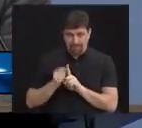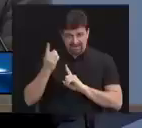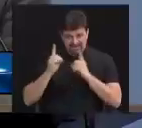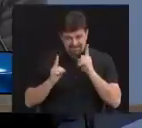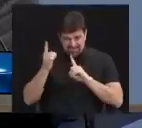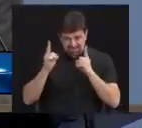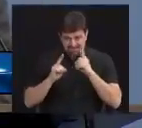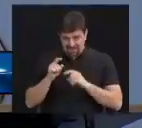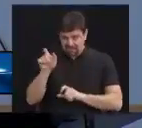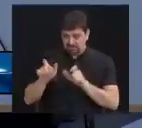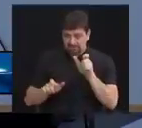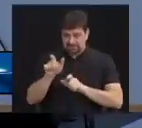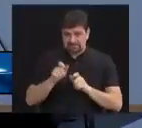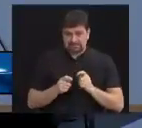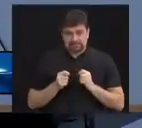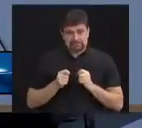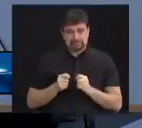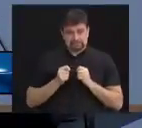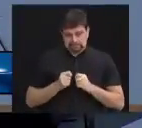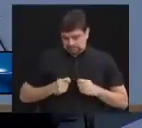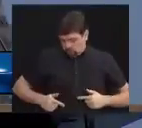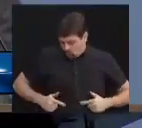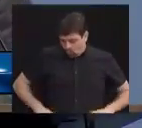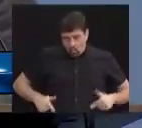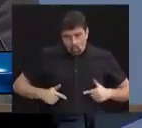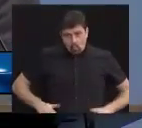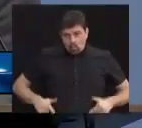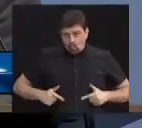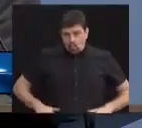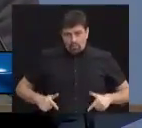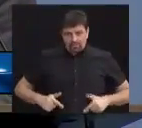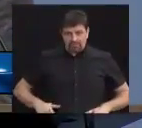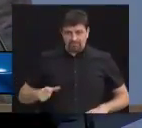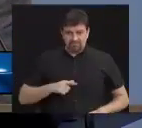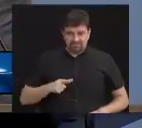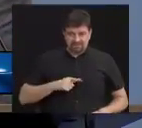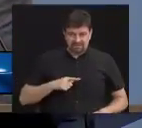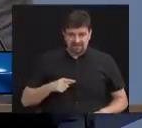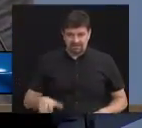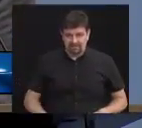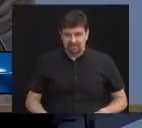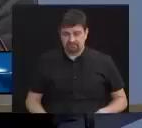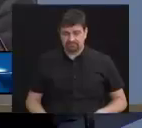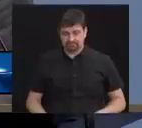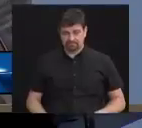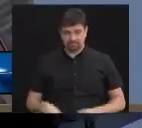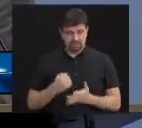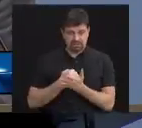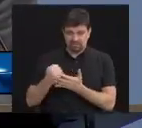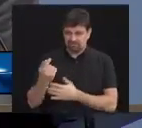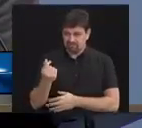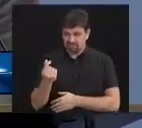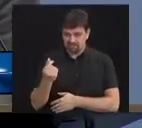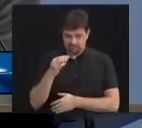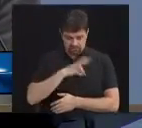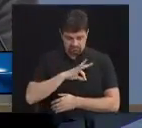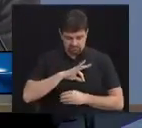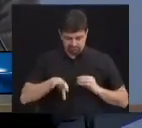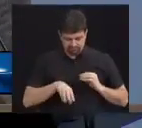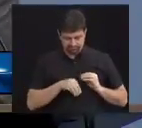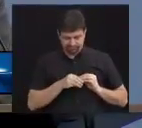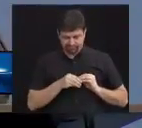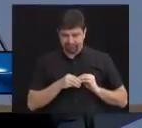impacto financeiro nas famílias, nas empresas. É o 13º de dezembro